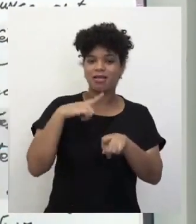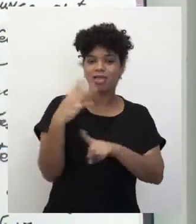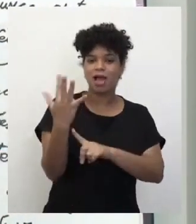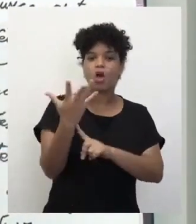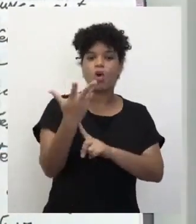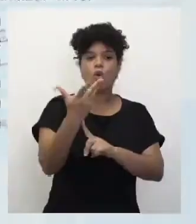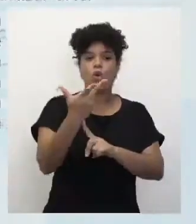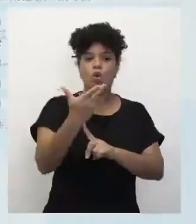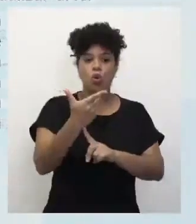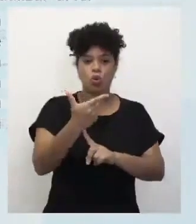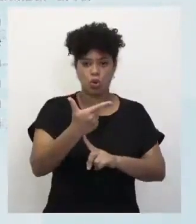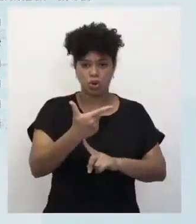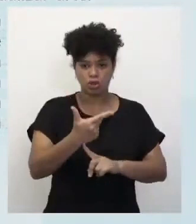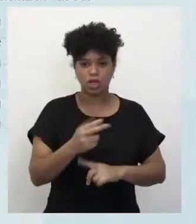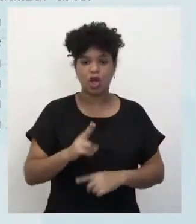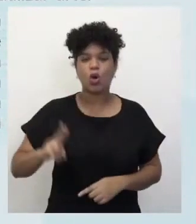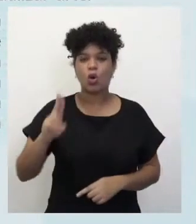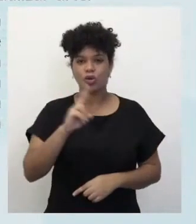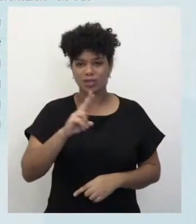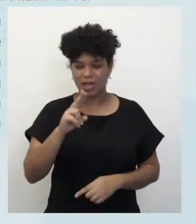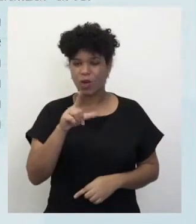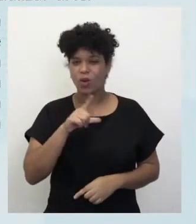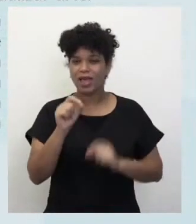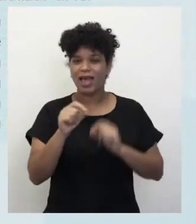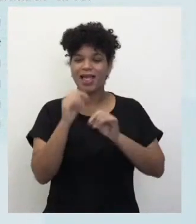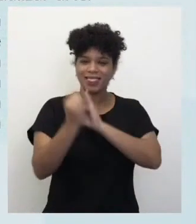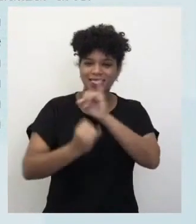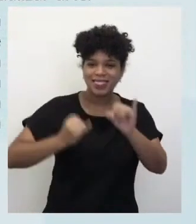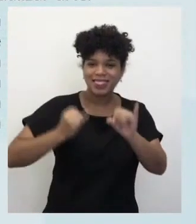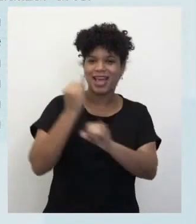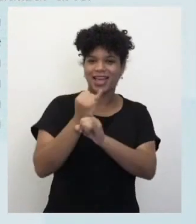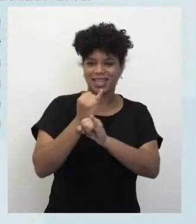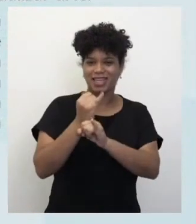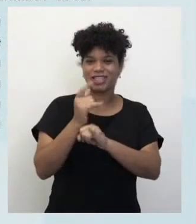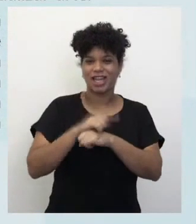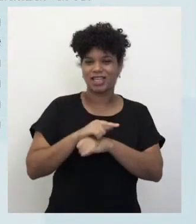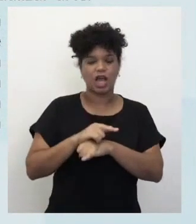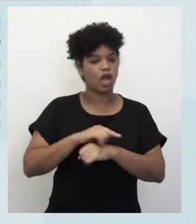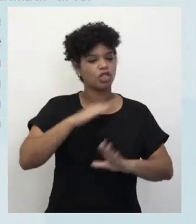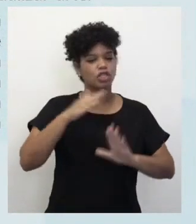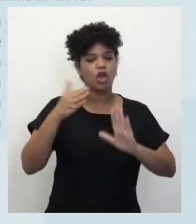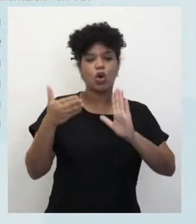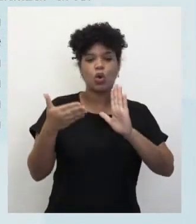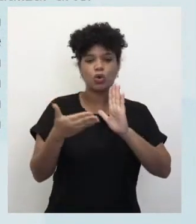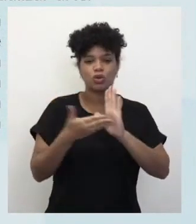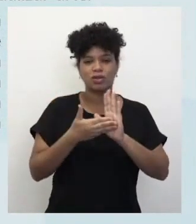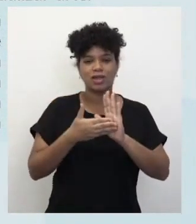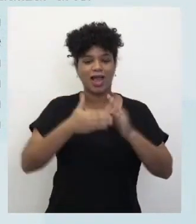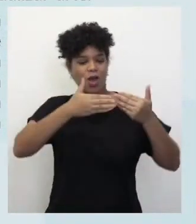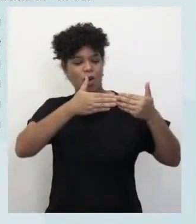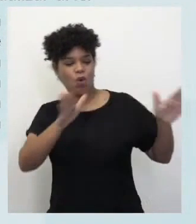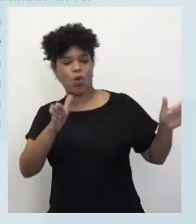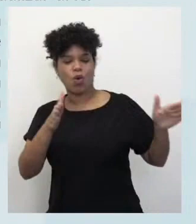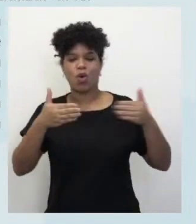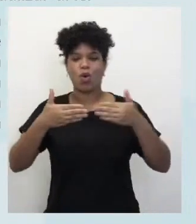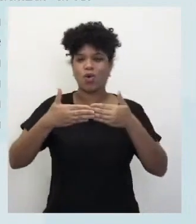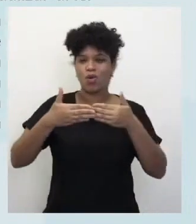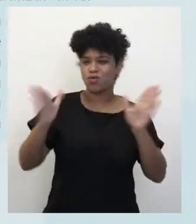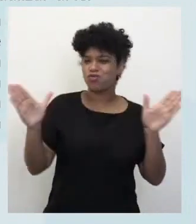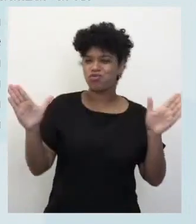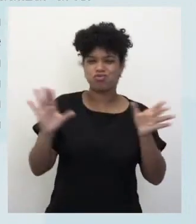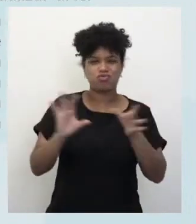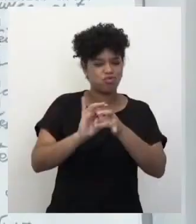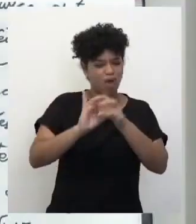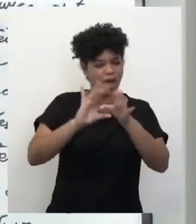que é a arte que utiliza a internet, né, como veículo. Então, todas essas portas novas que estão se abrindo, né, esse leque tão